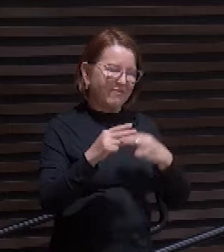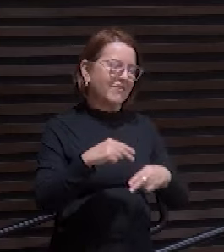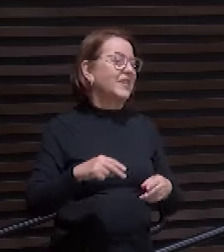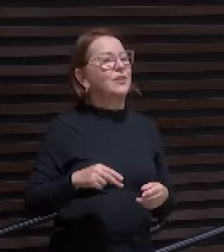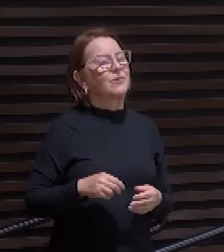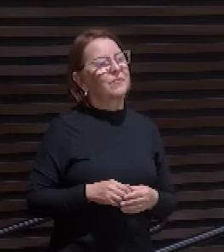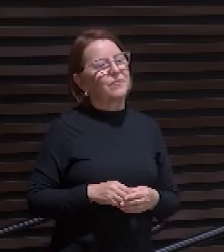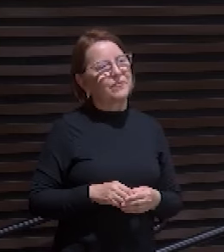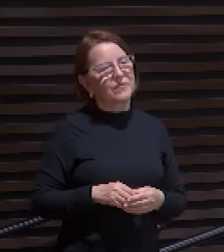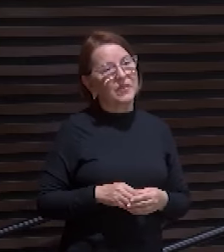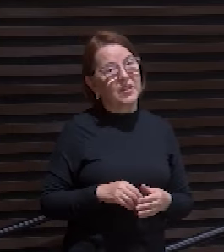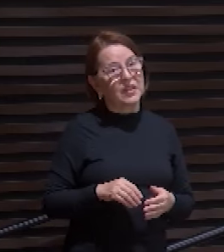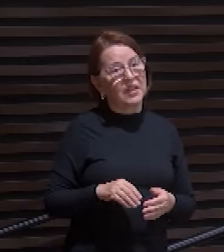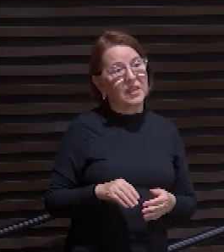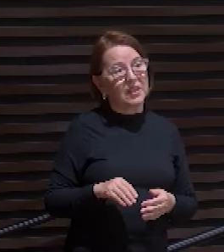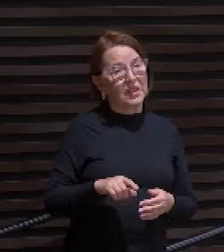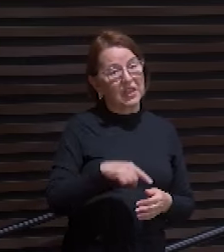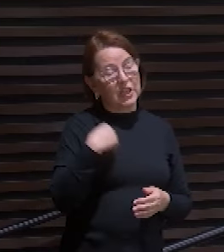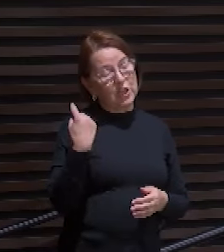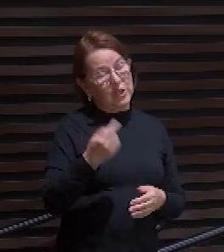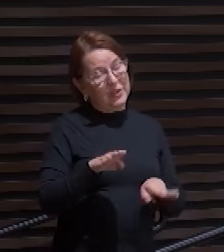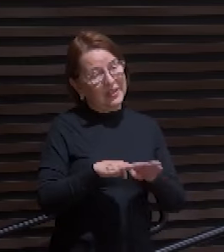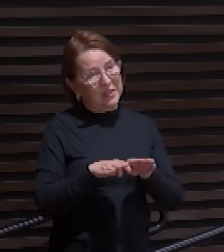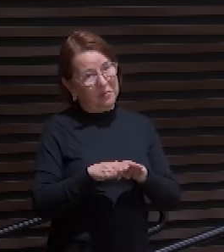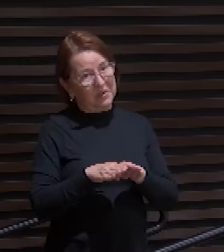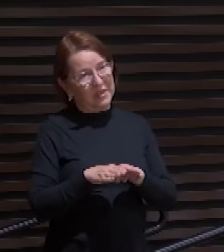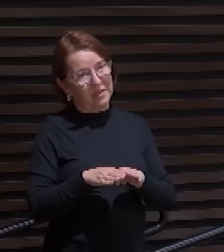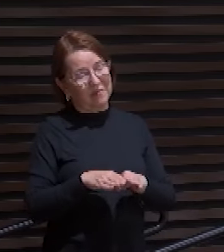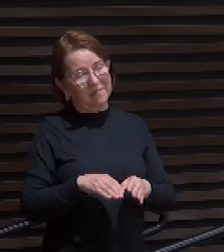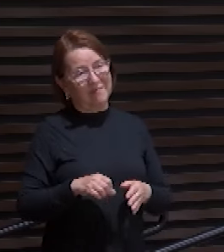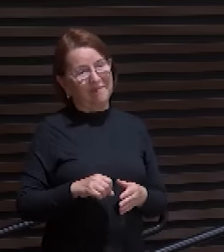corremos atrás do vento.